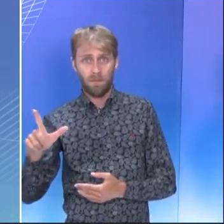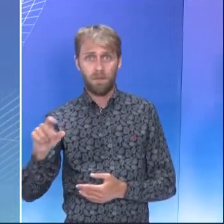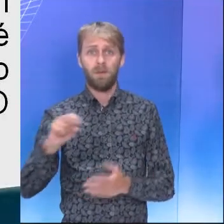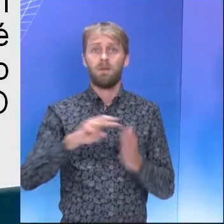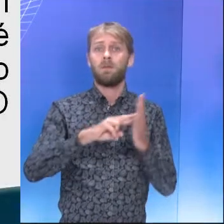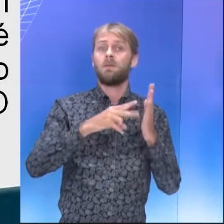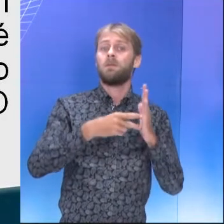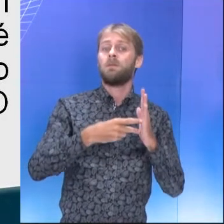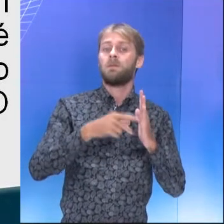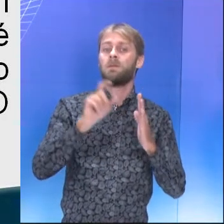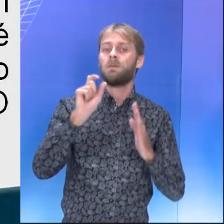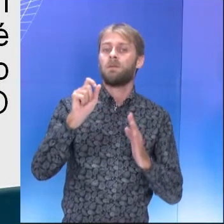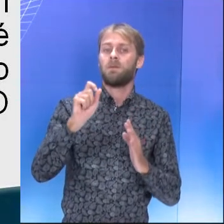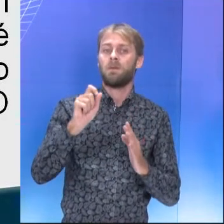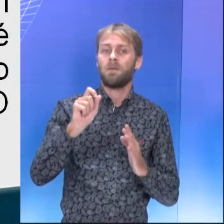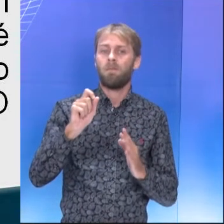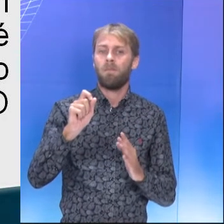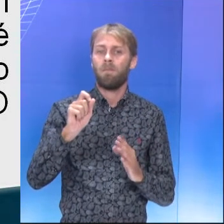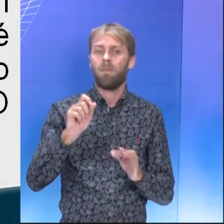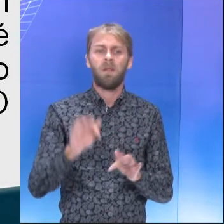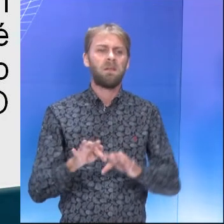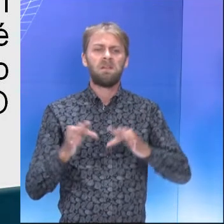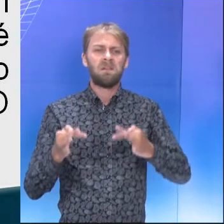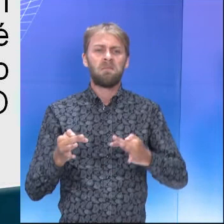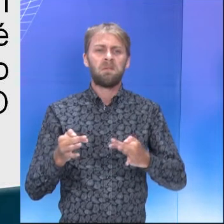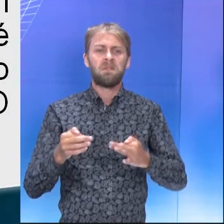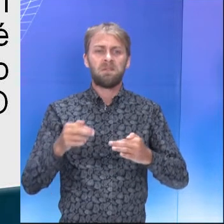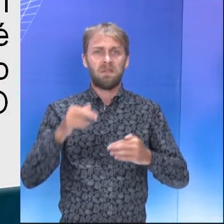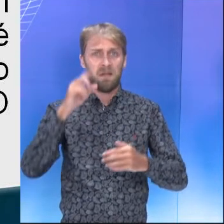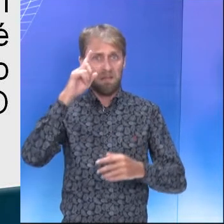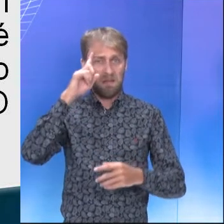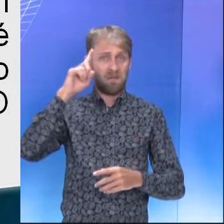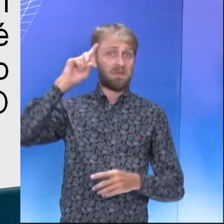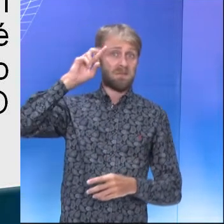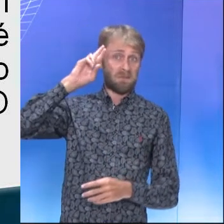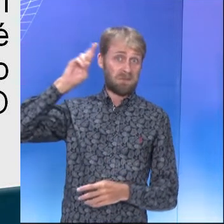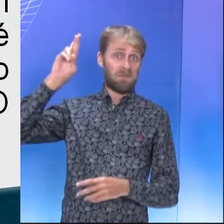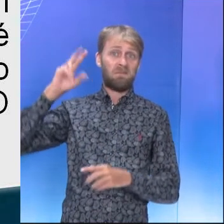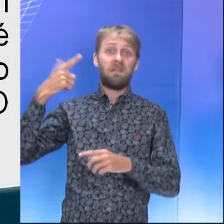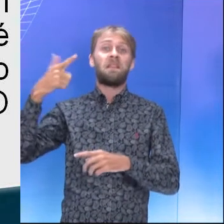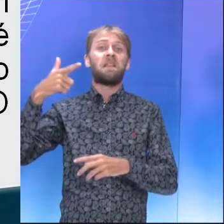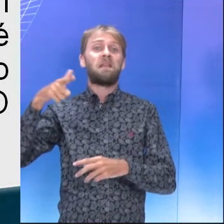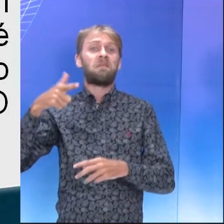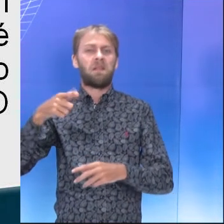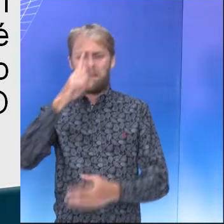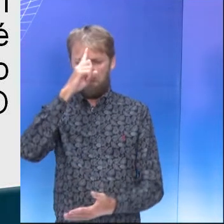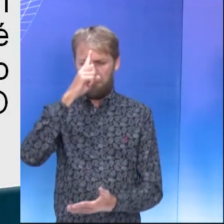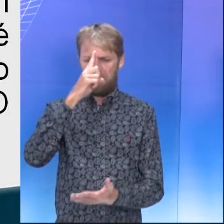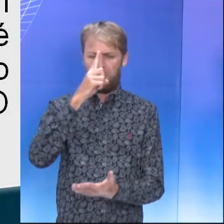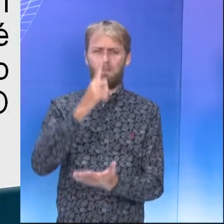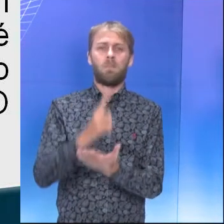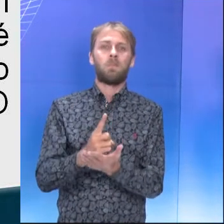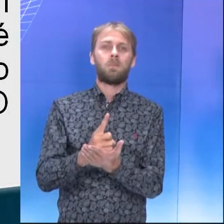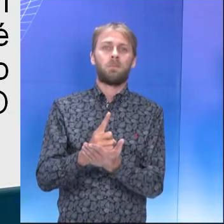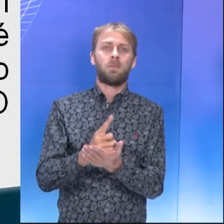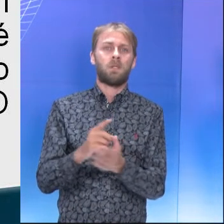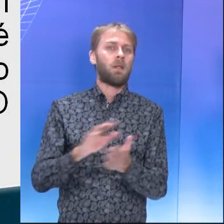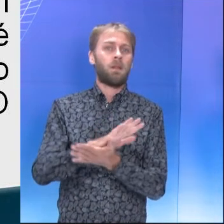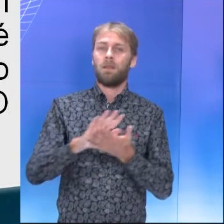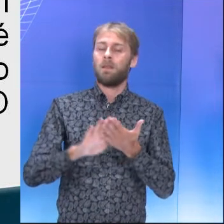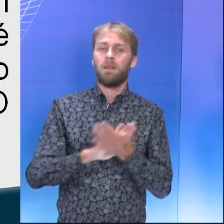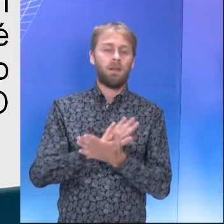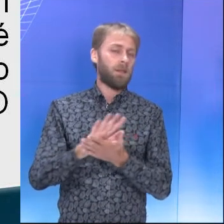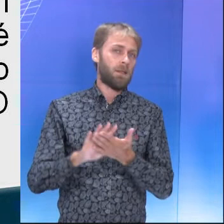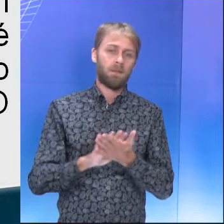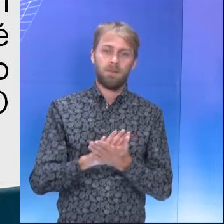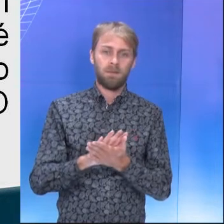isso? Simplesmente que o chefe não possui nenhuma autoridade de nenhum poder de coerção. Ou seja, ele não